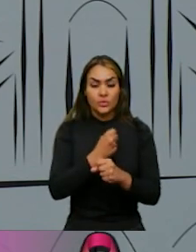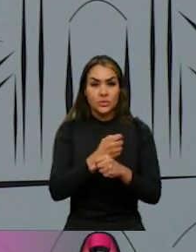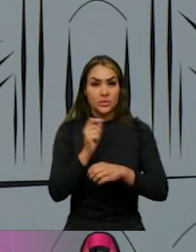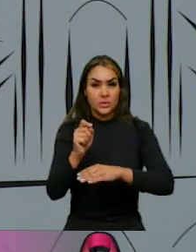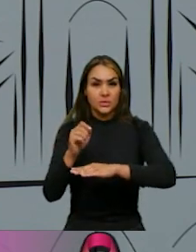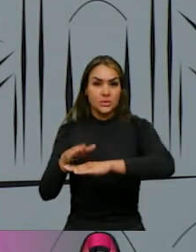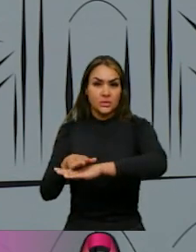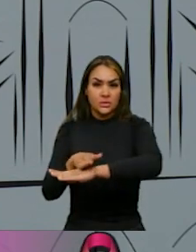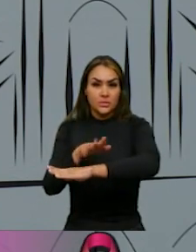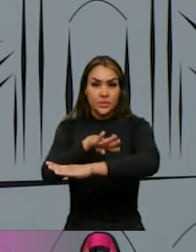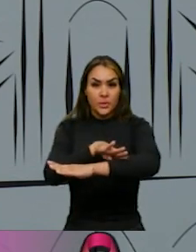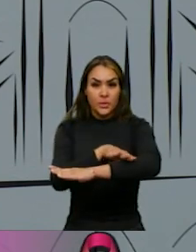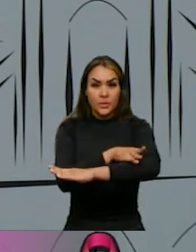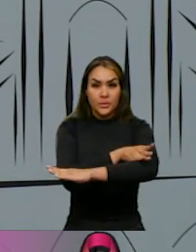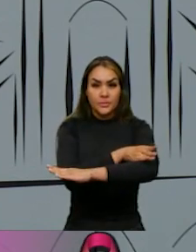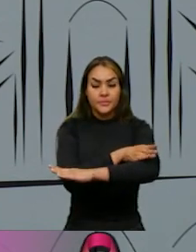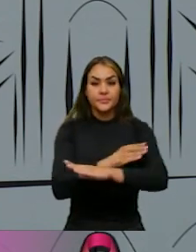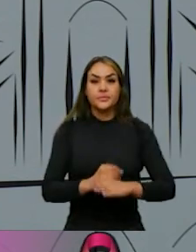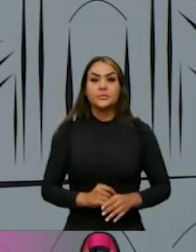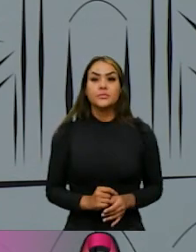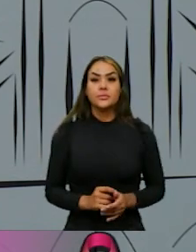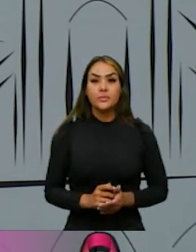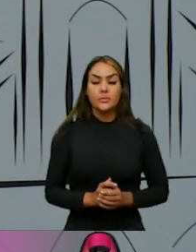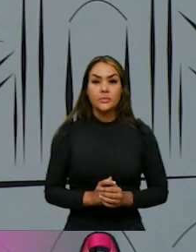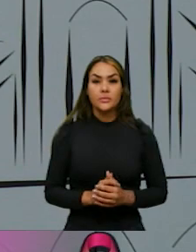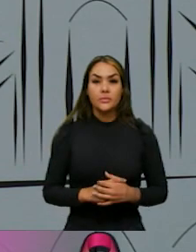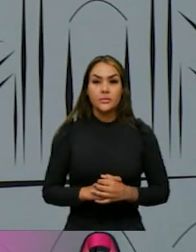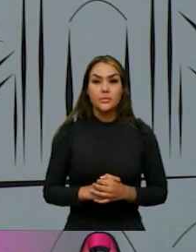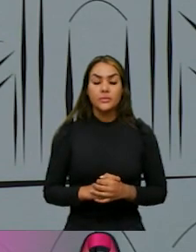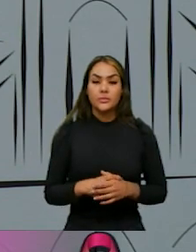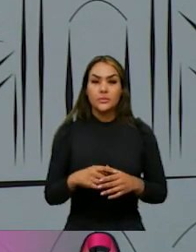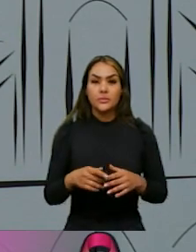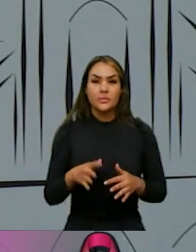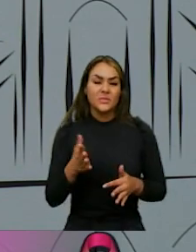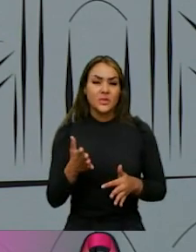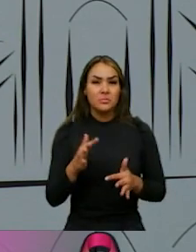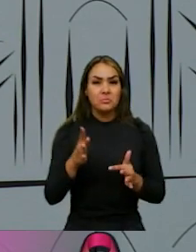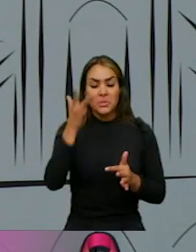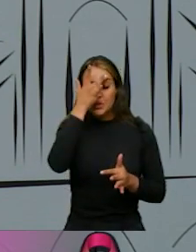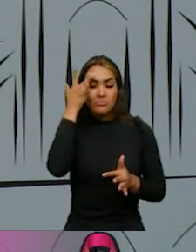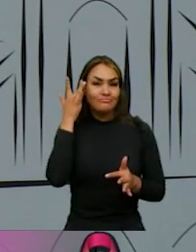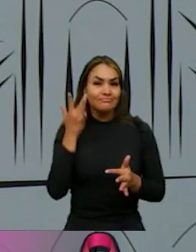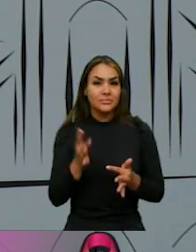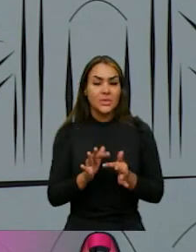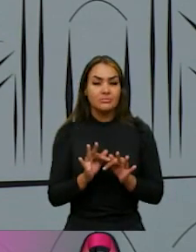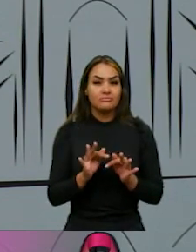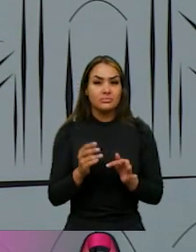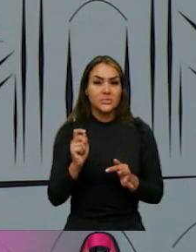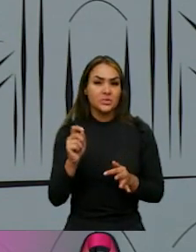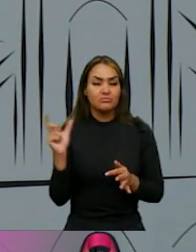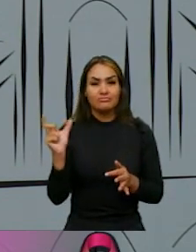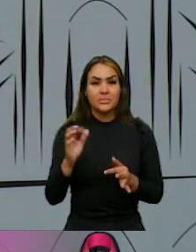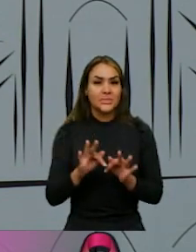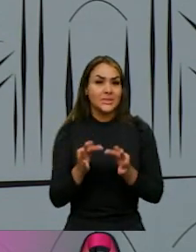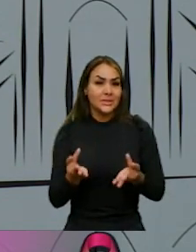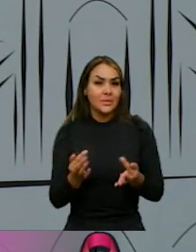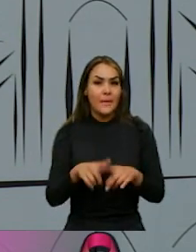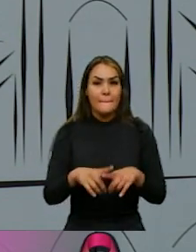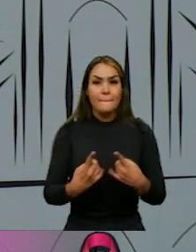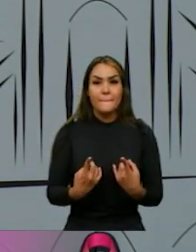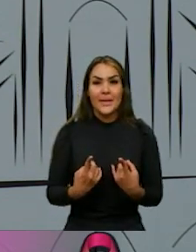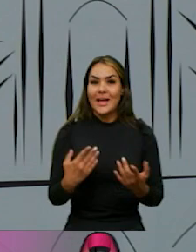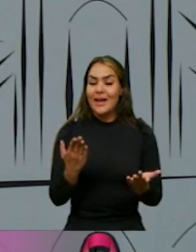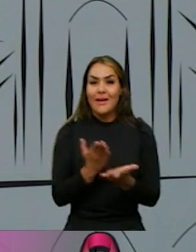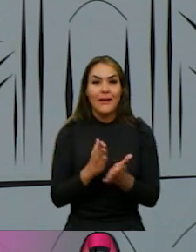obstáculo, e posso dizer hoje que tenho orgulho, parece que é simples, mas eu tenho orgulho porque praticamente zerou